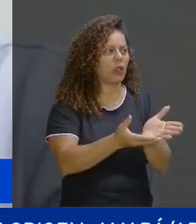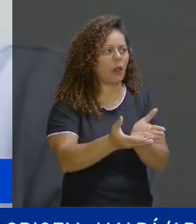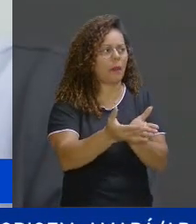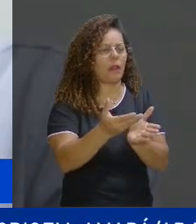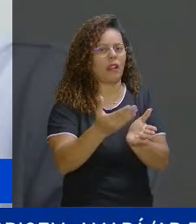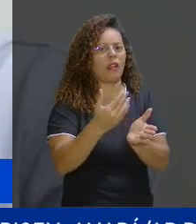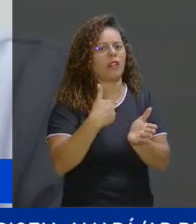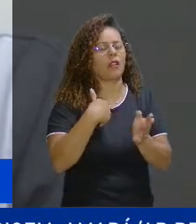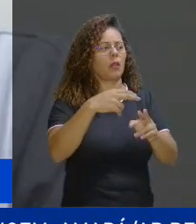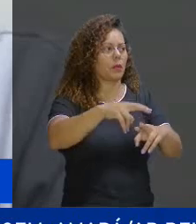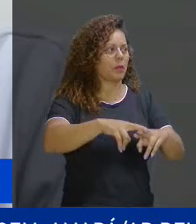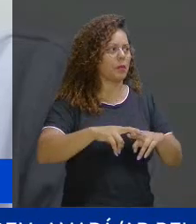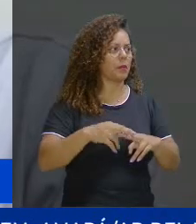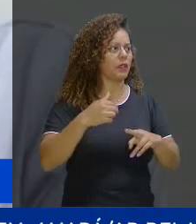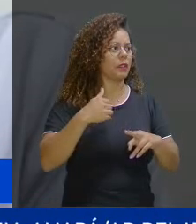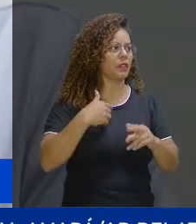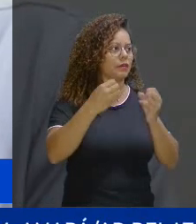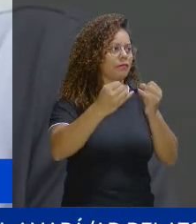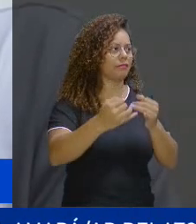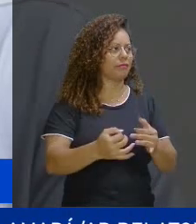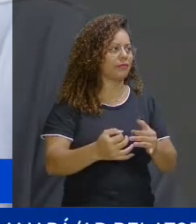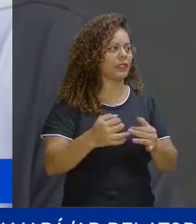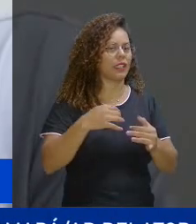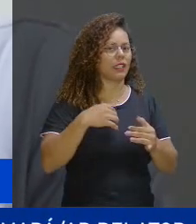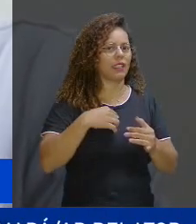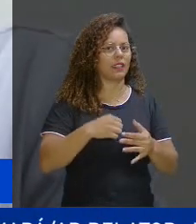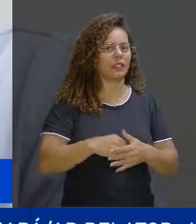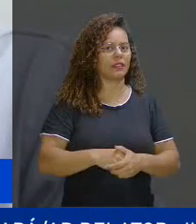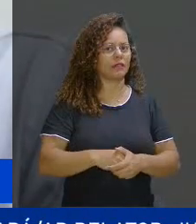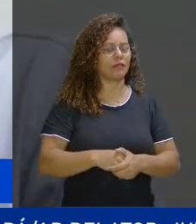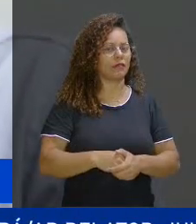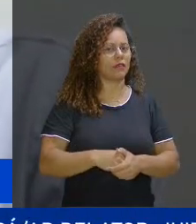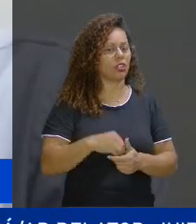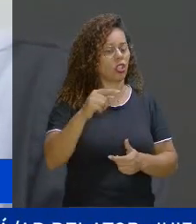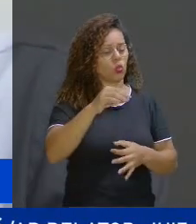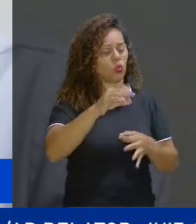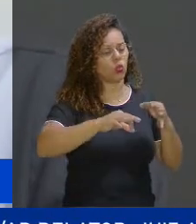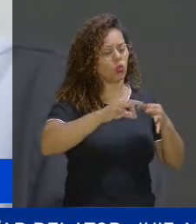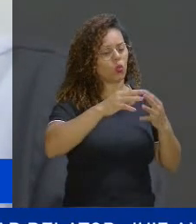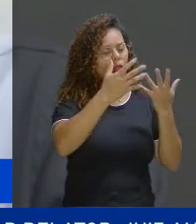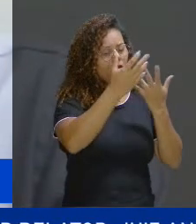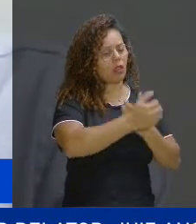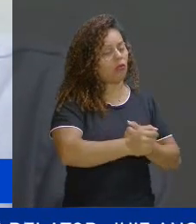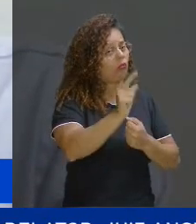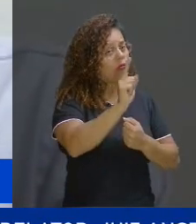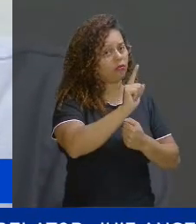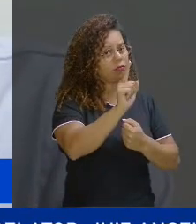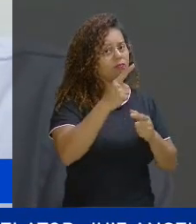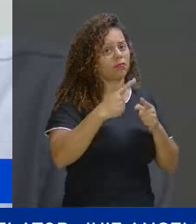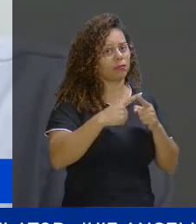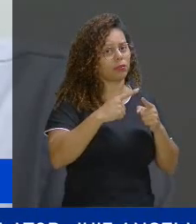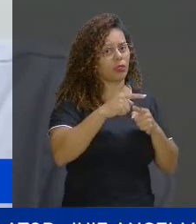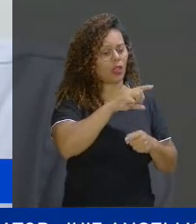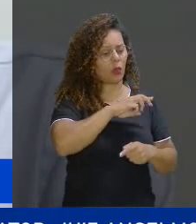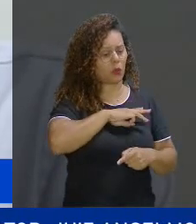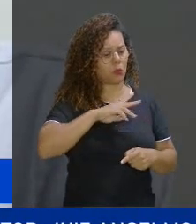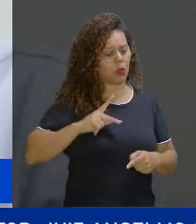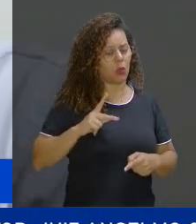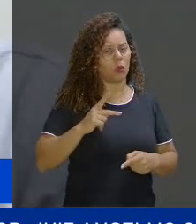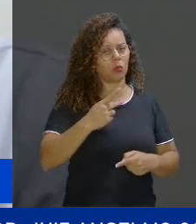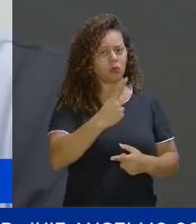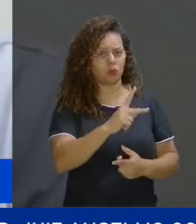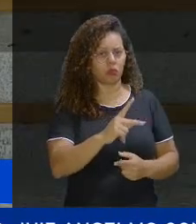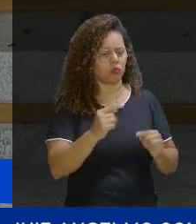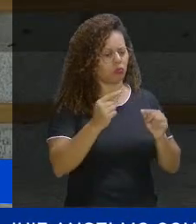Por isso, eu peço que seja julgado improcedente o recurso interposto pelo nobre Ministério Público. São